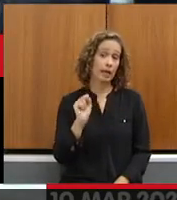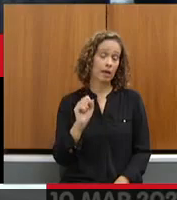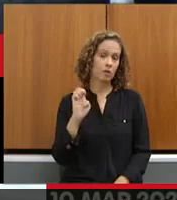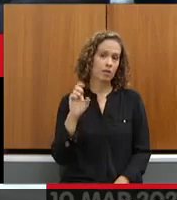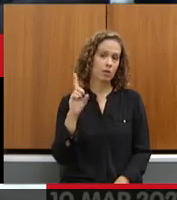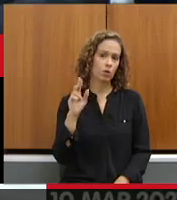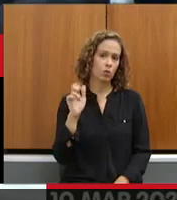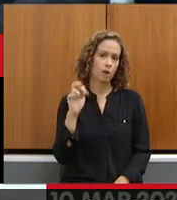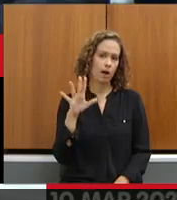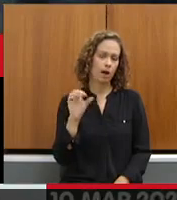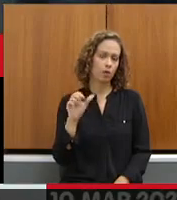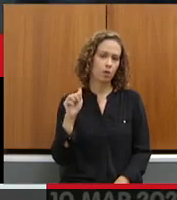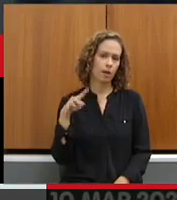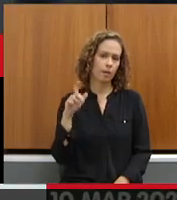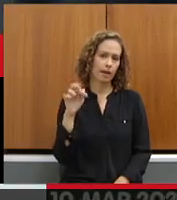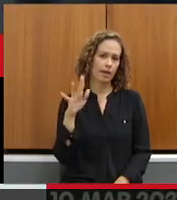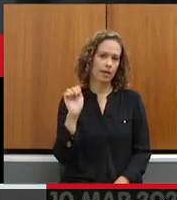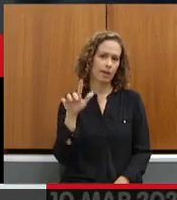Silva